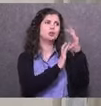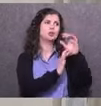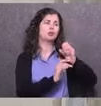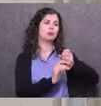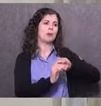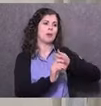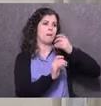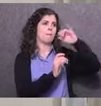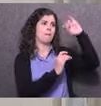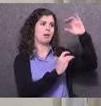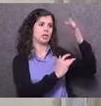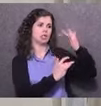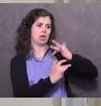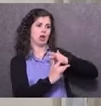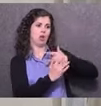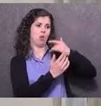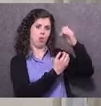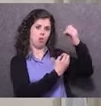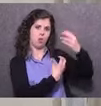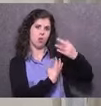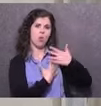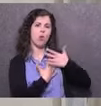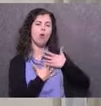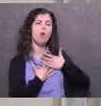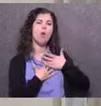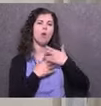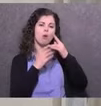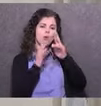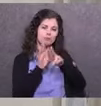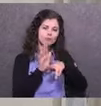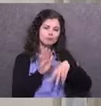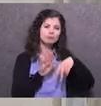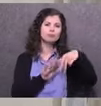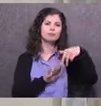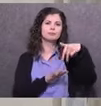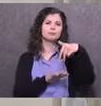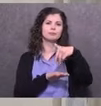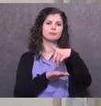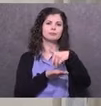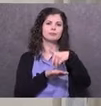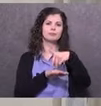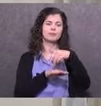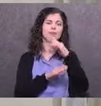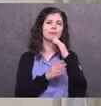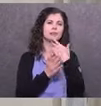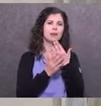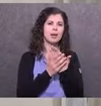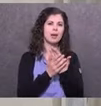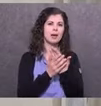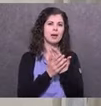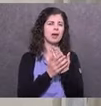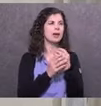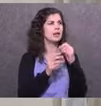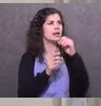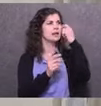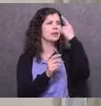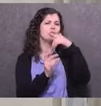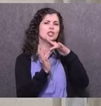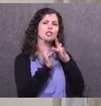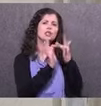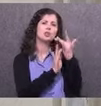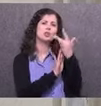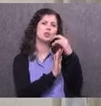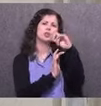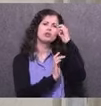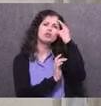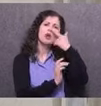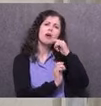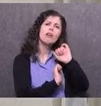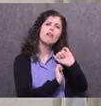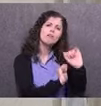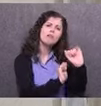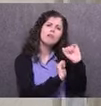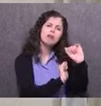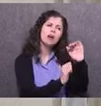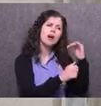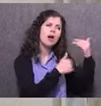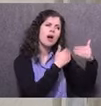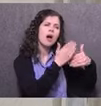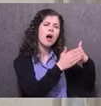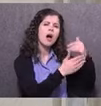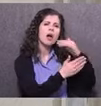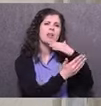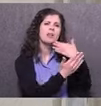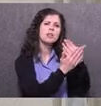Devemos ter presente à partida que a história da paixão de Jesus é também a história